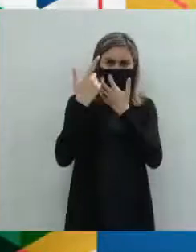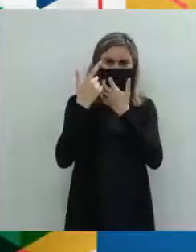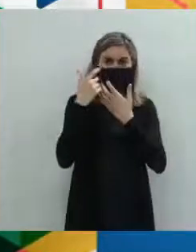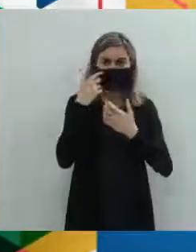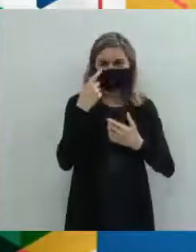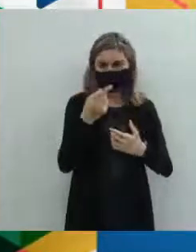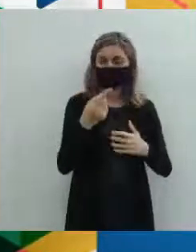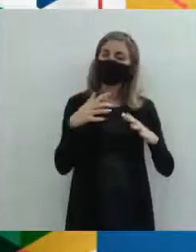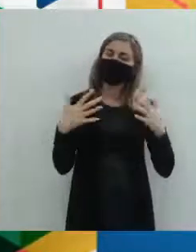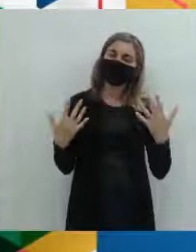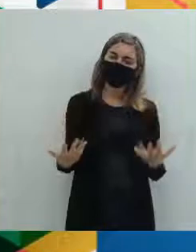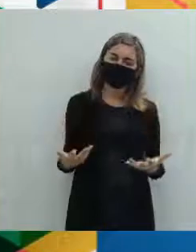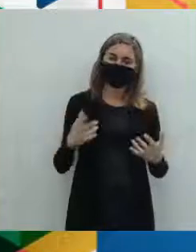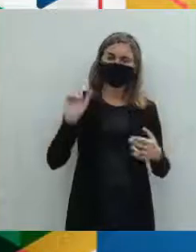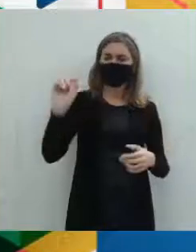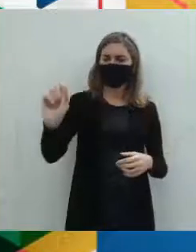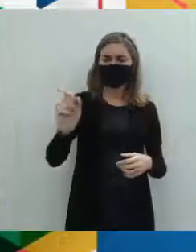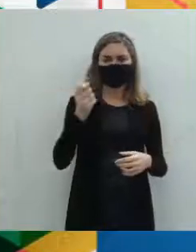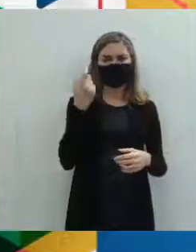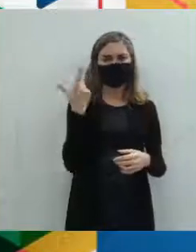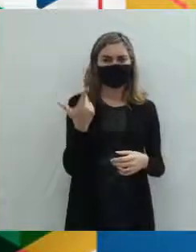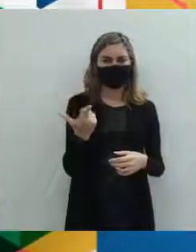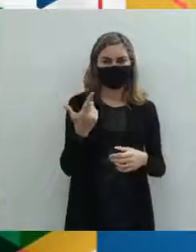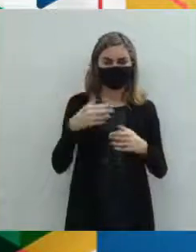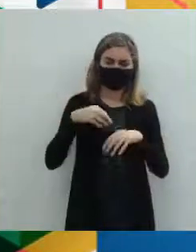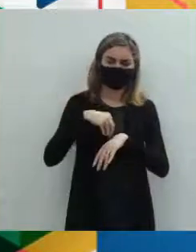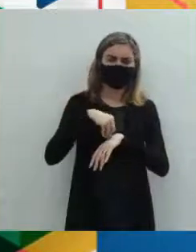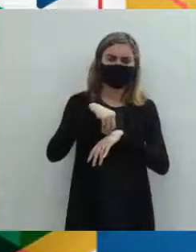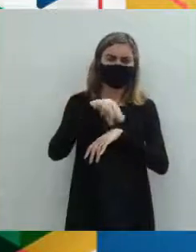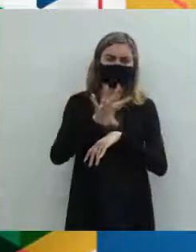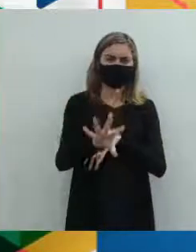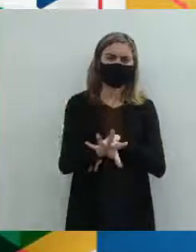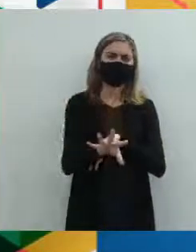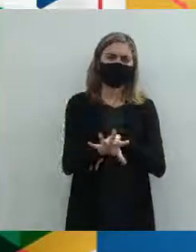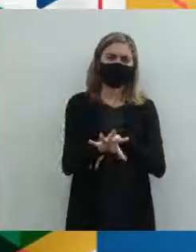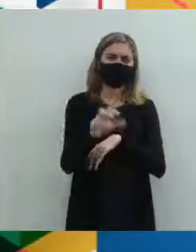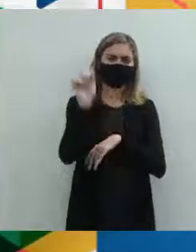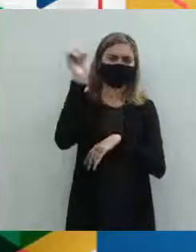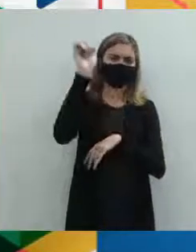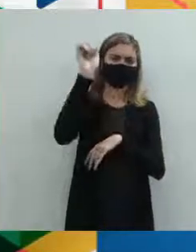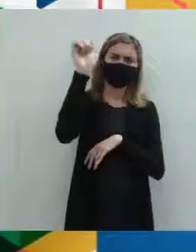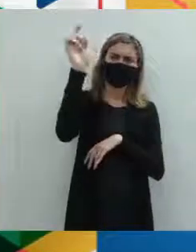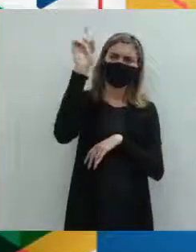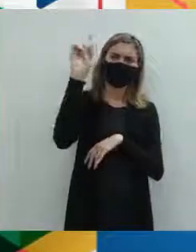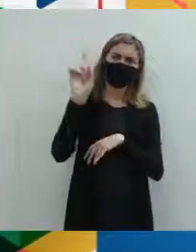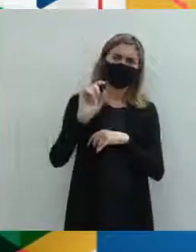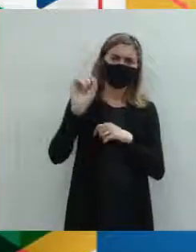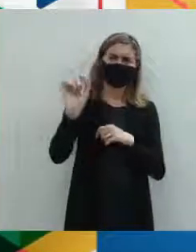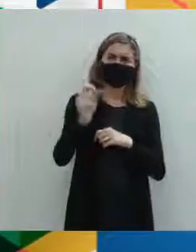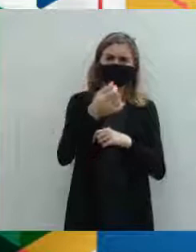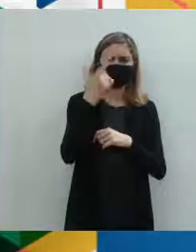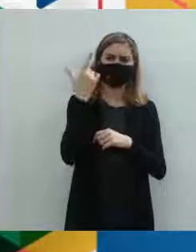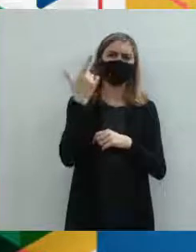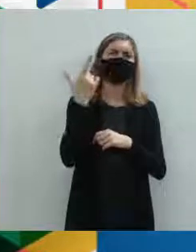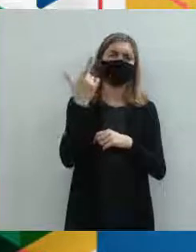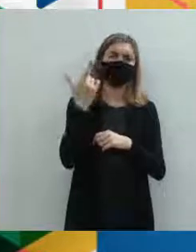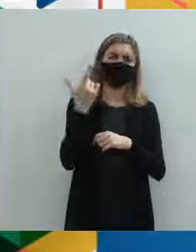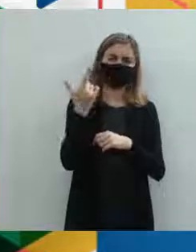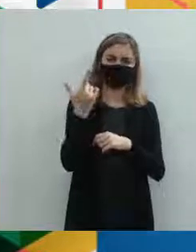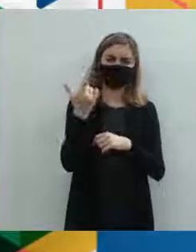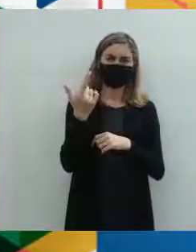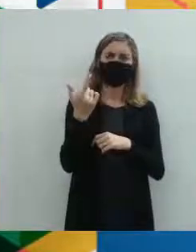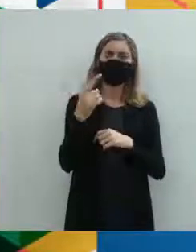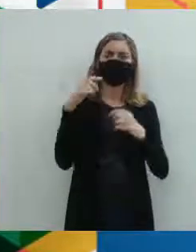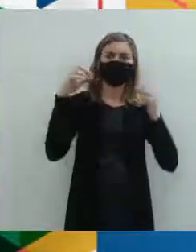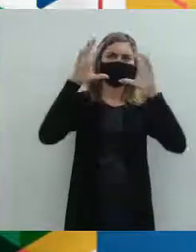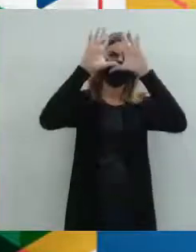Pois é, o sol passa, os raios solares passam pelas gotículas de água que estão